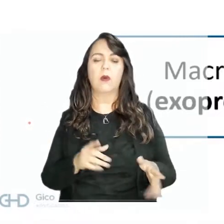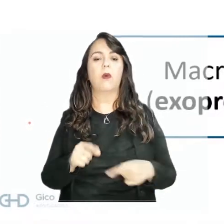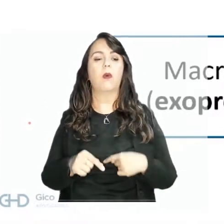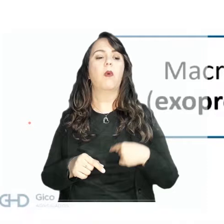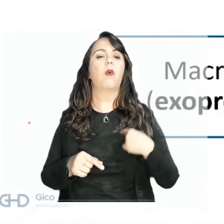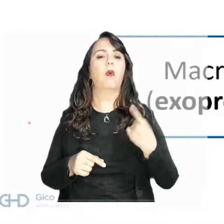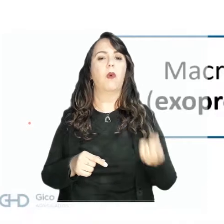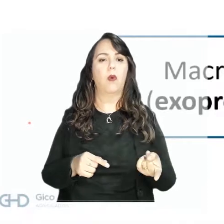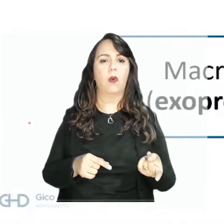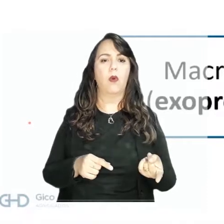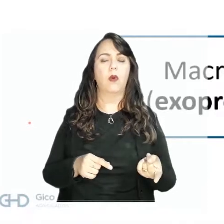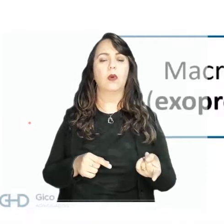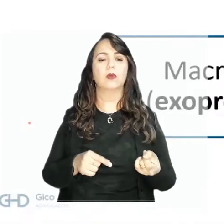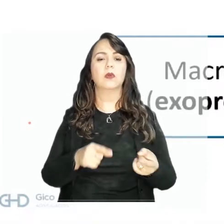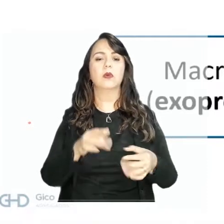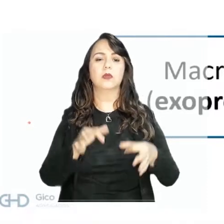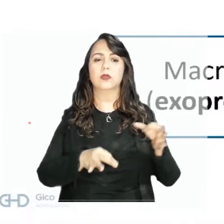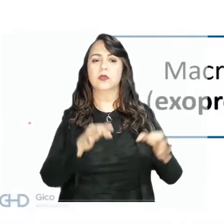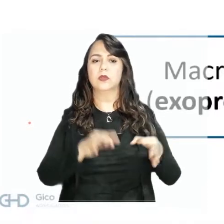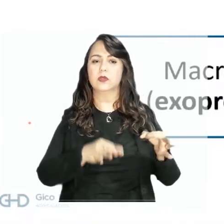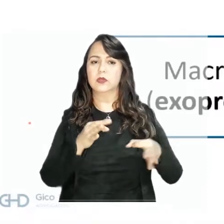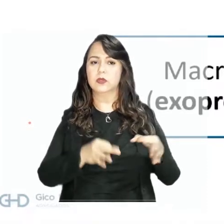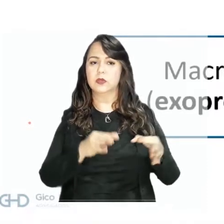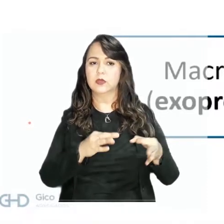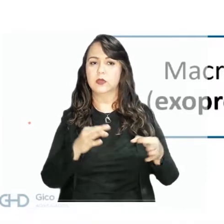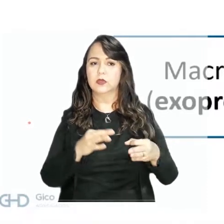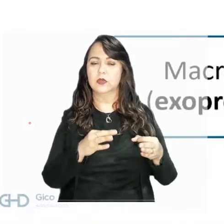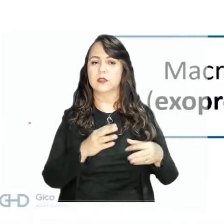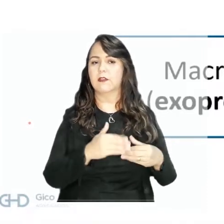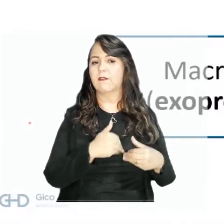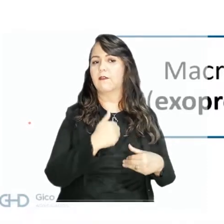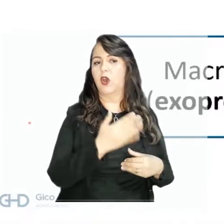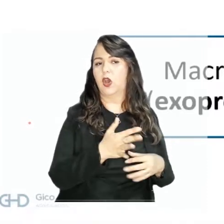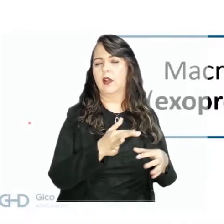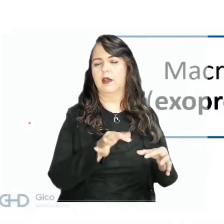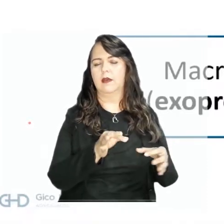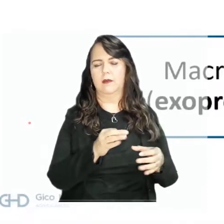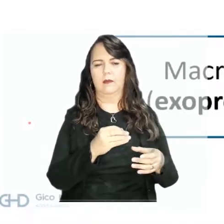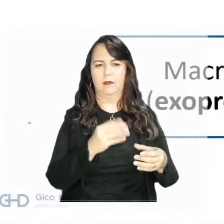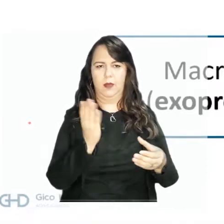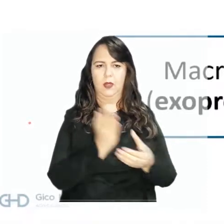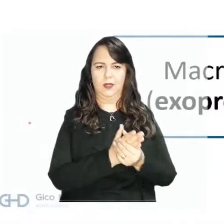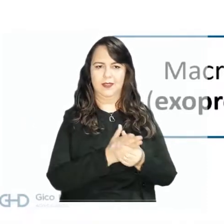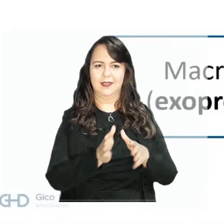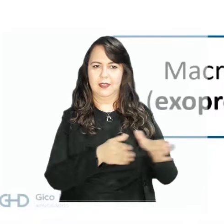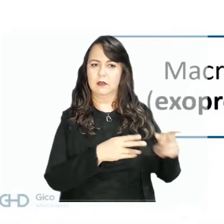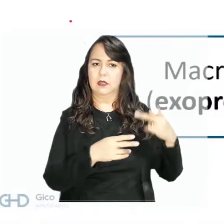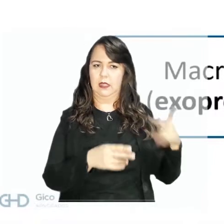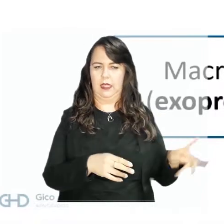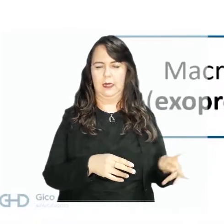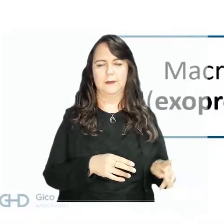questões de organização do judiciário. E, obviamente, essas questões estão intimamente ligadas